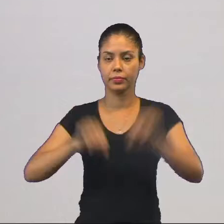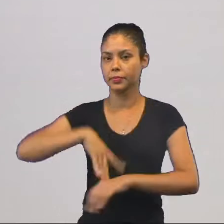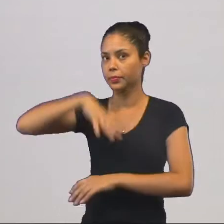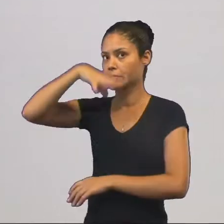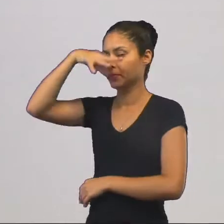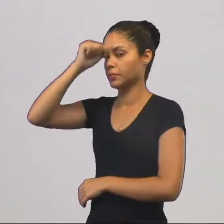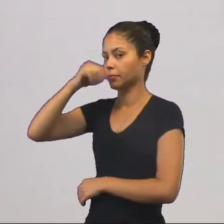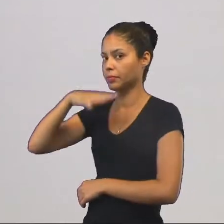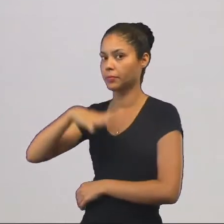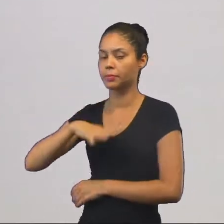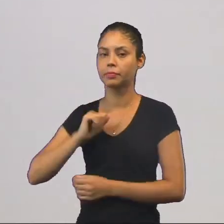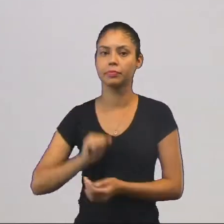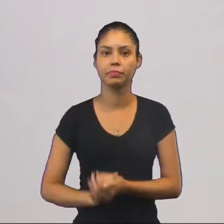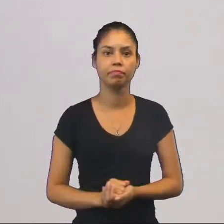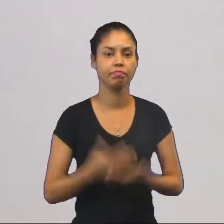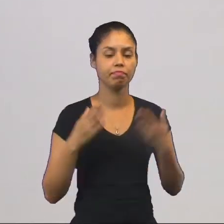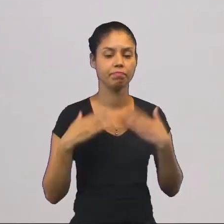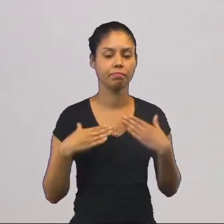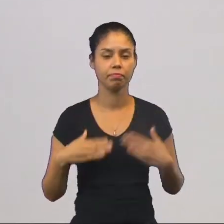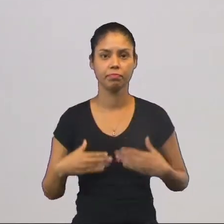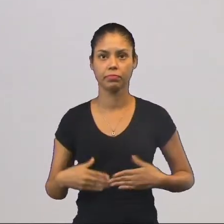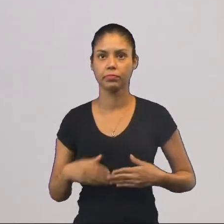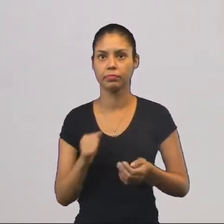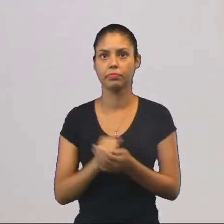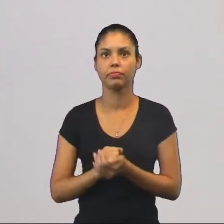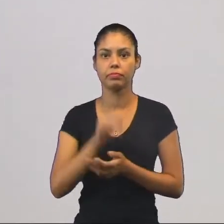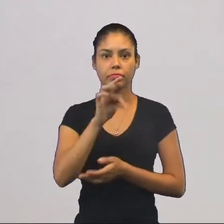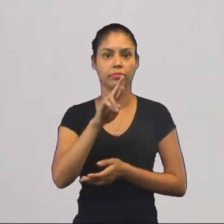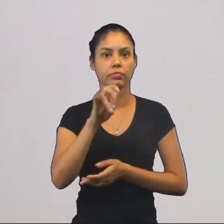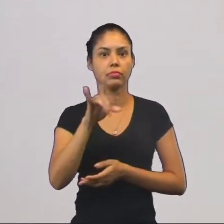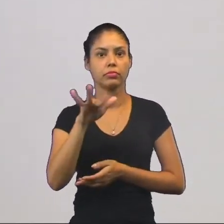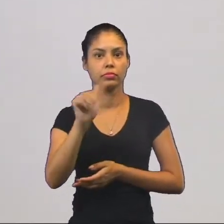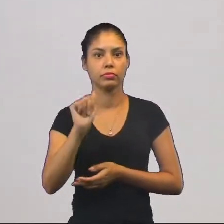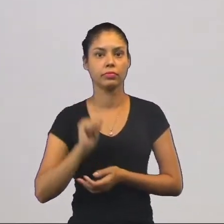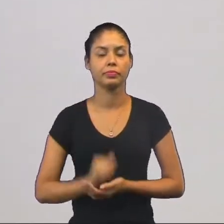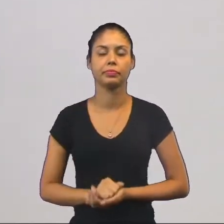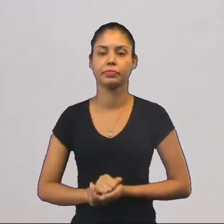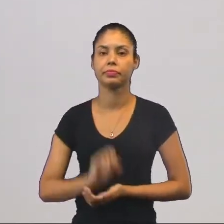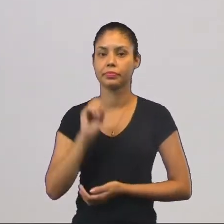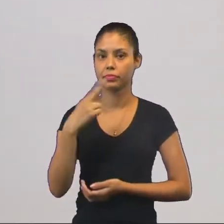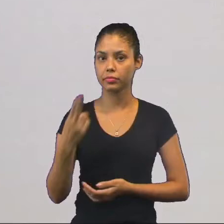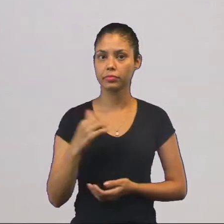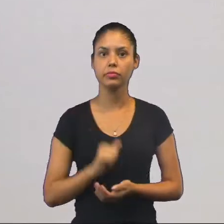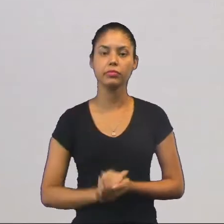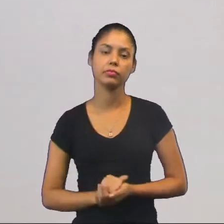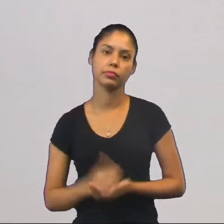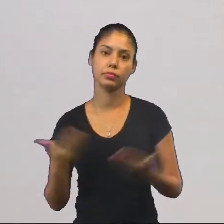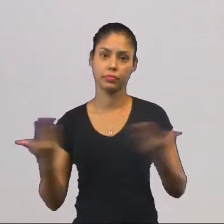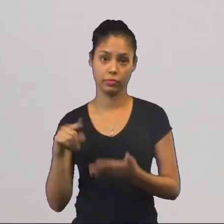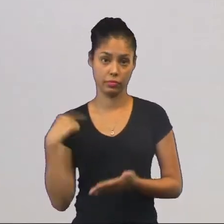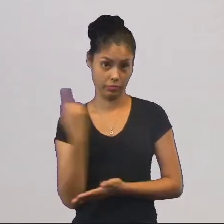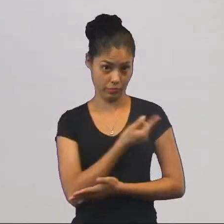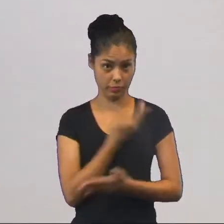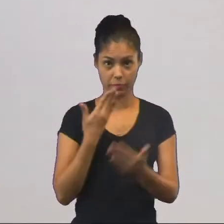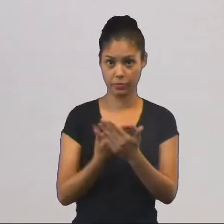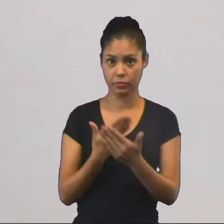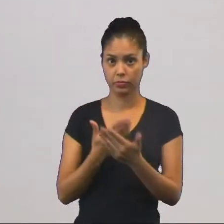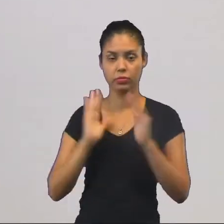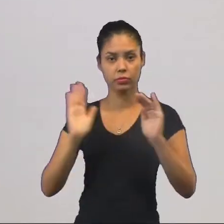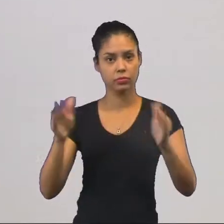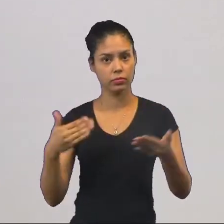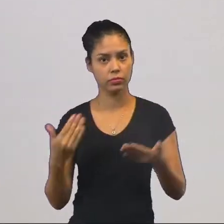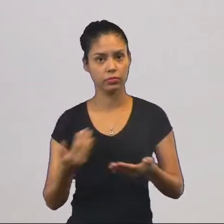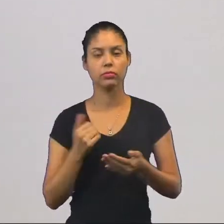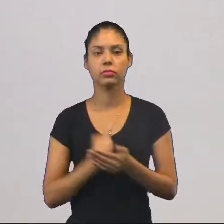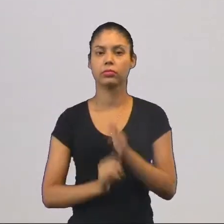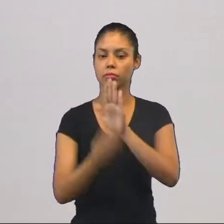sistema respiratório, anatomia e fisiologia. Ou seja, hoje nós vamos estudar aí quais são os